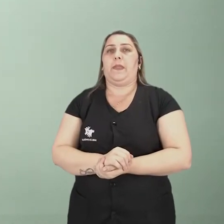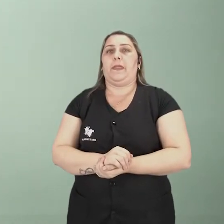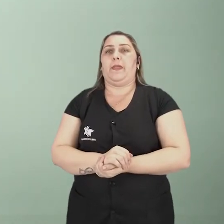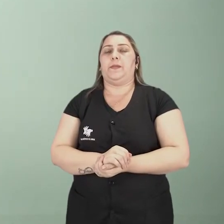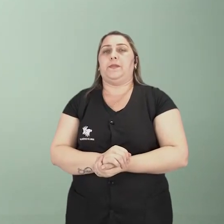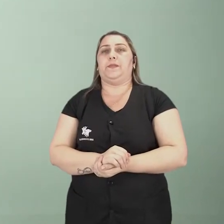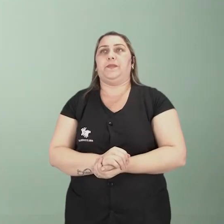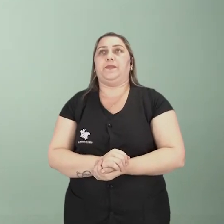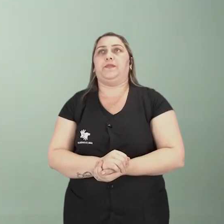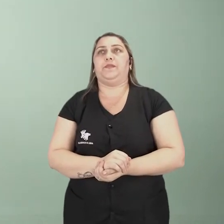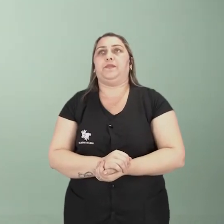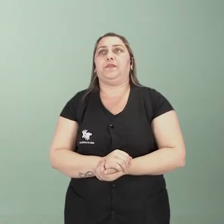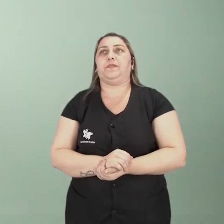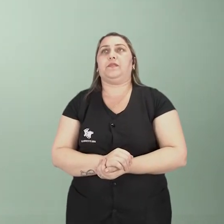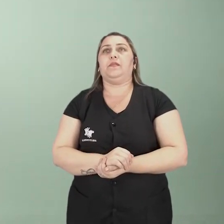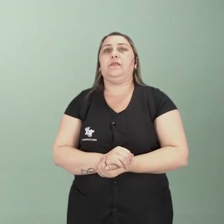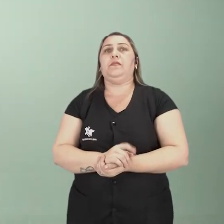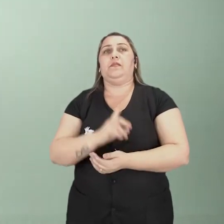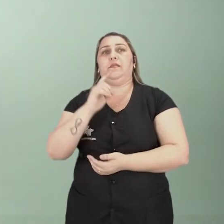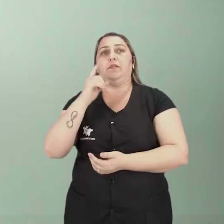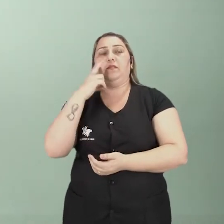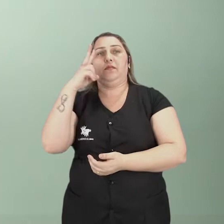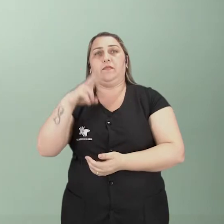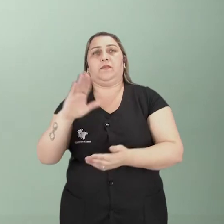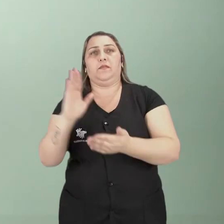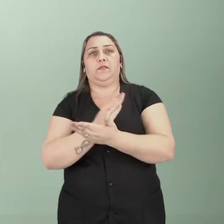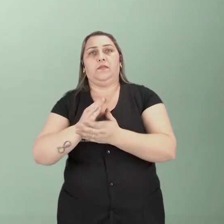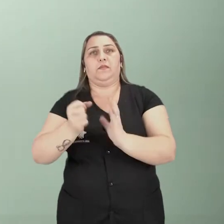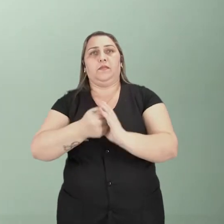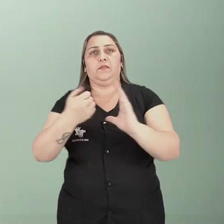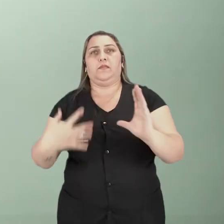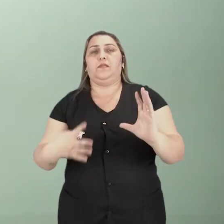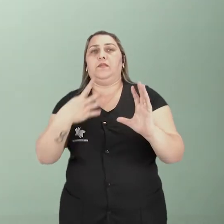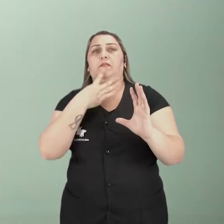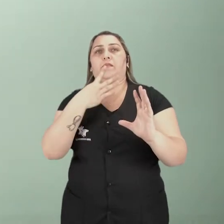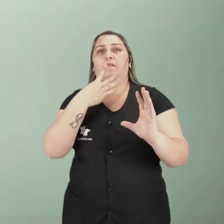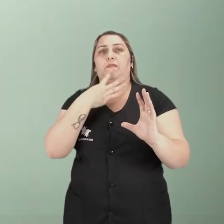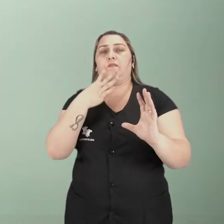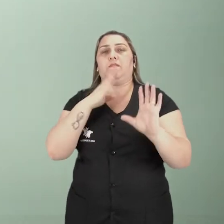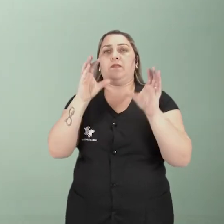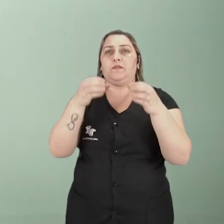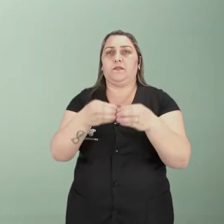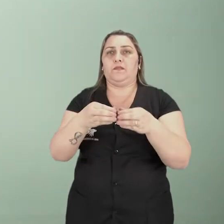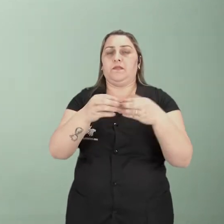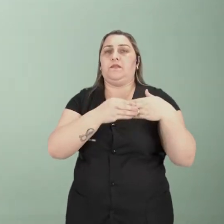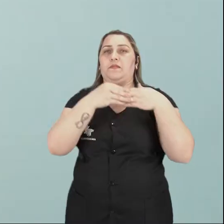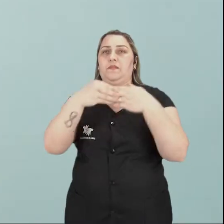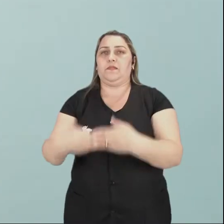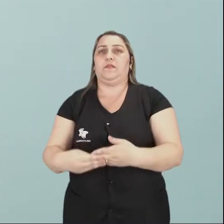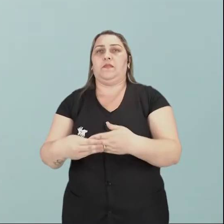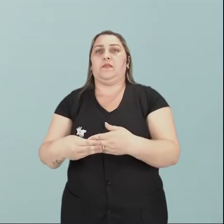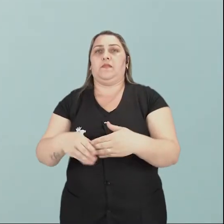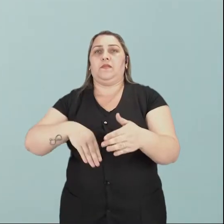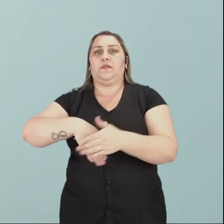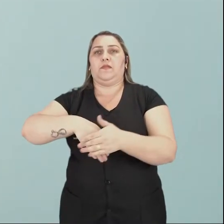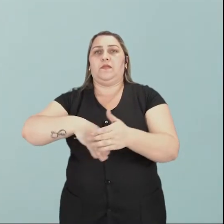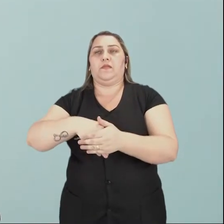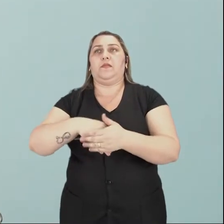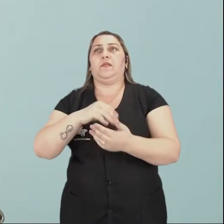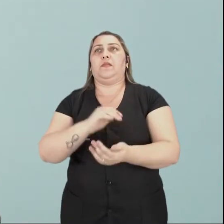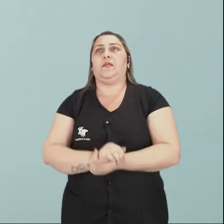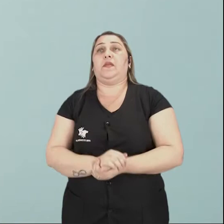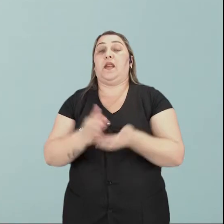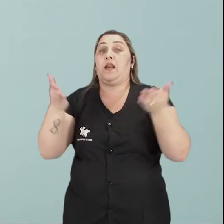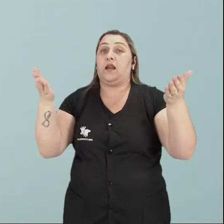improvisação. E aí a gente viu algumas características, conheceu ali a companhia que trouxe o espetáculo Jogando no Quintal.